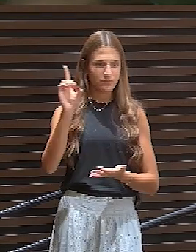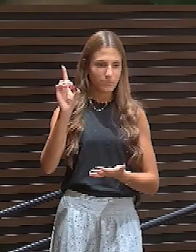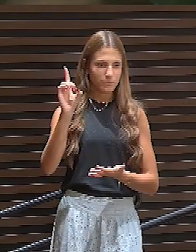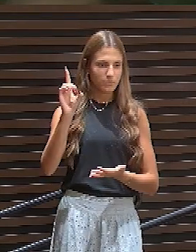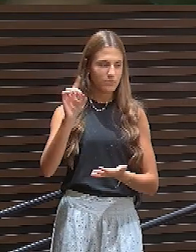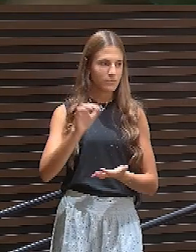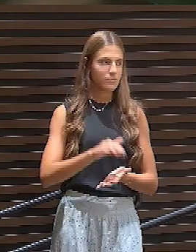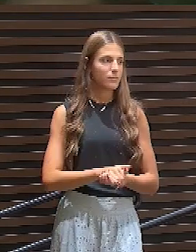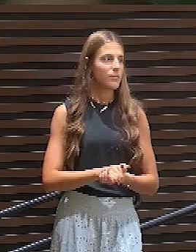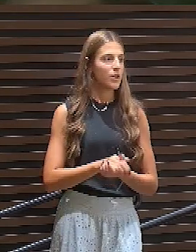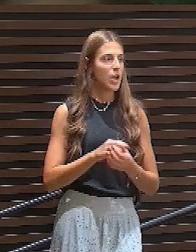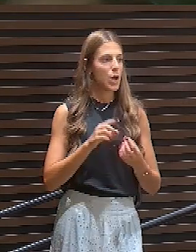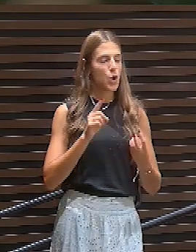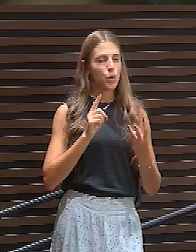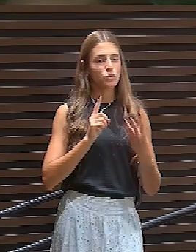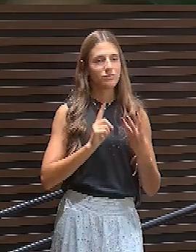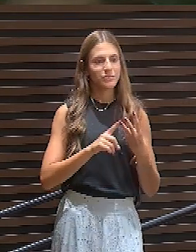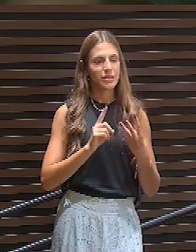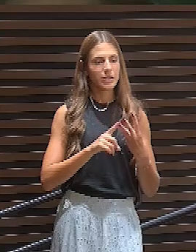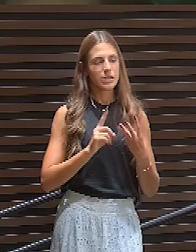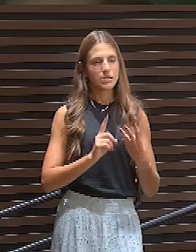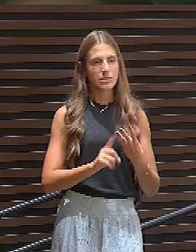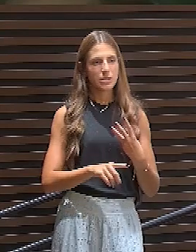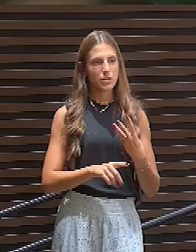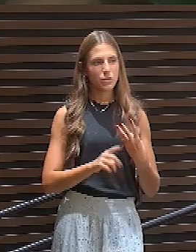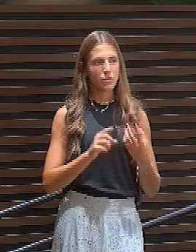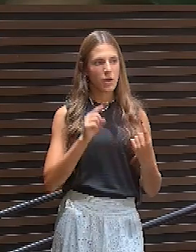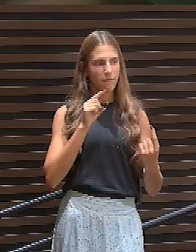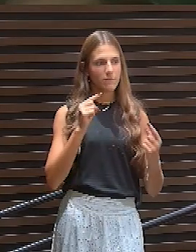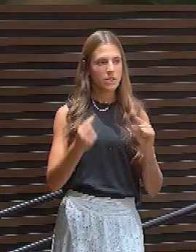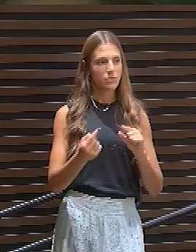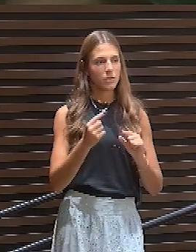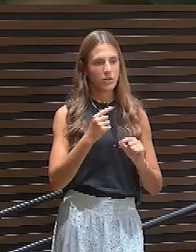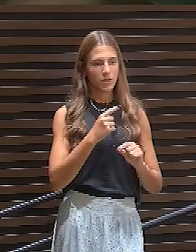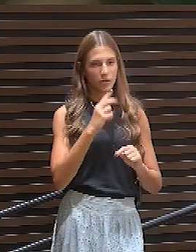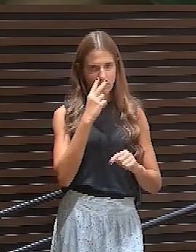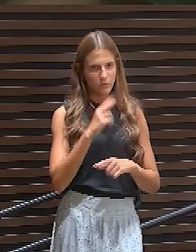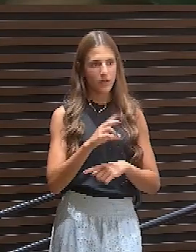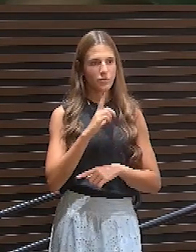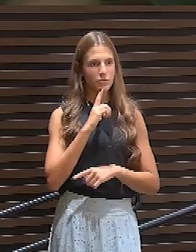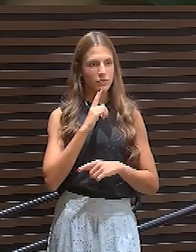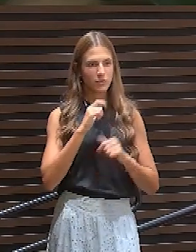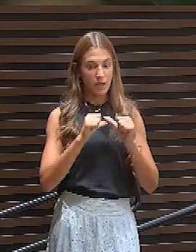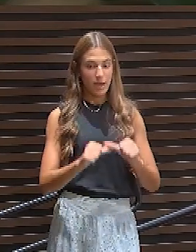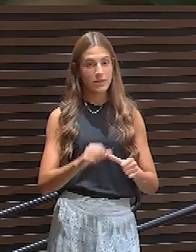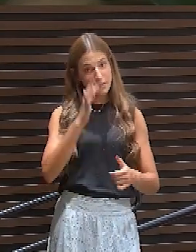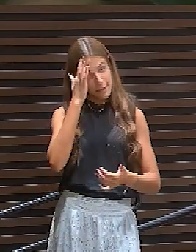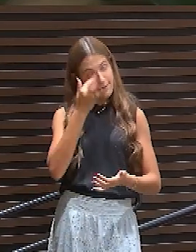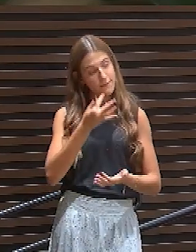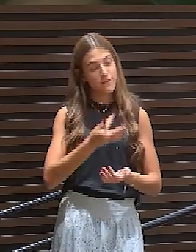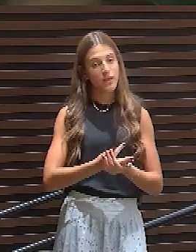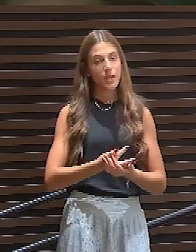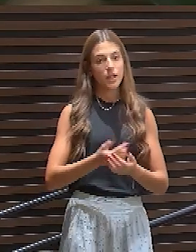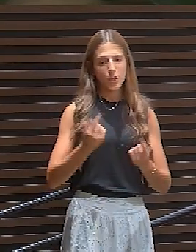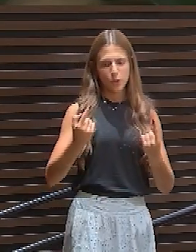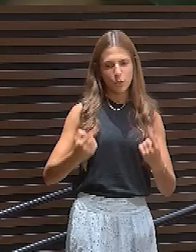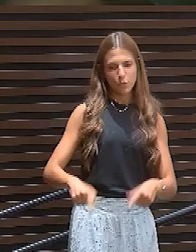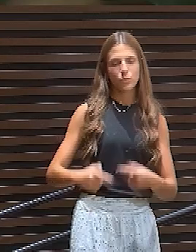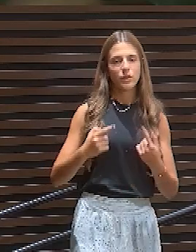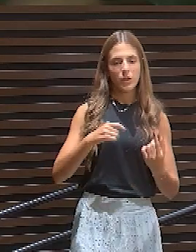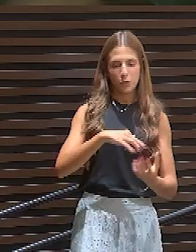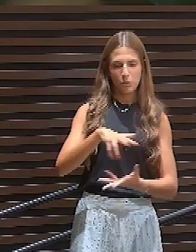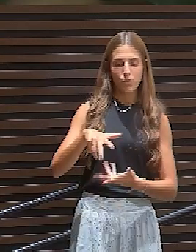Um terceiro aspecto que eu vejo aqui, que nessa fé, que condenou o mundo e salva a sua